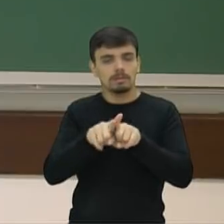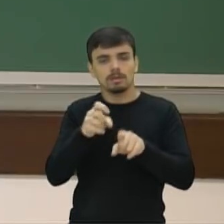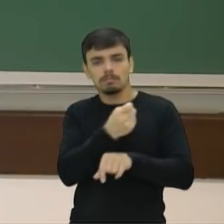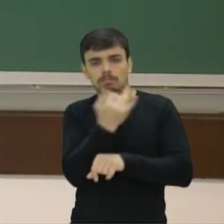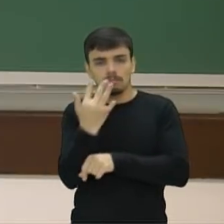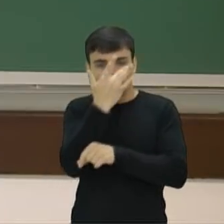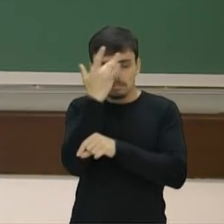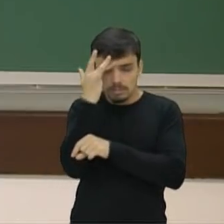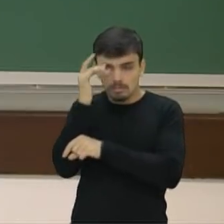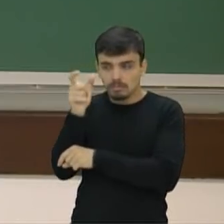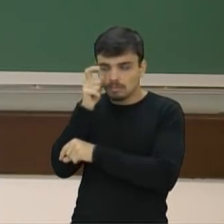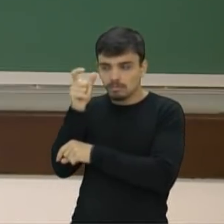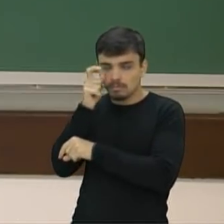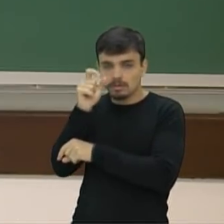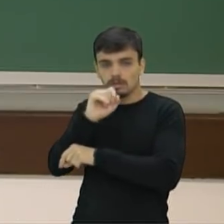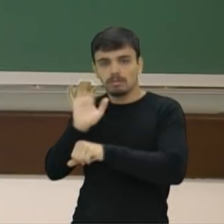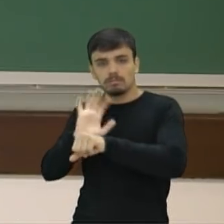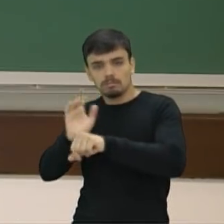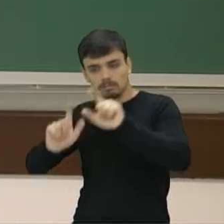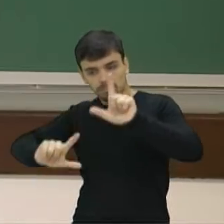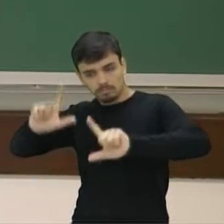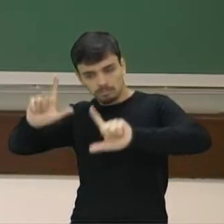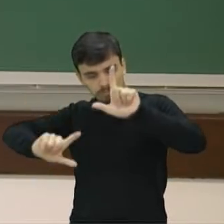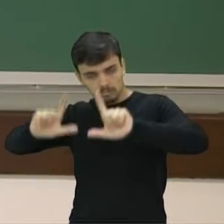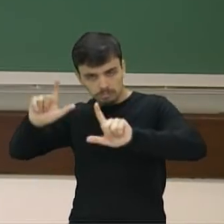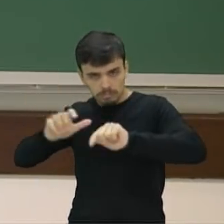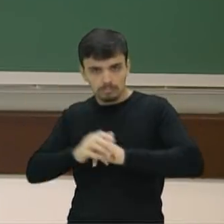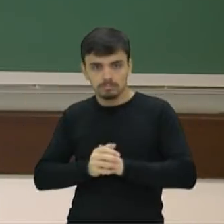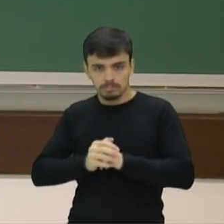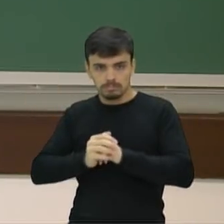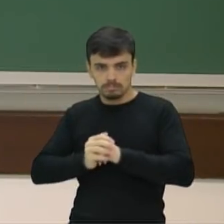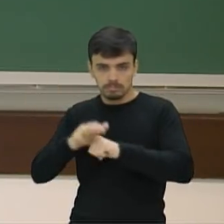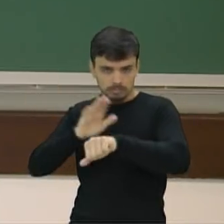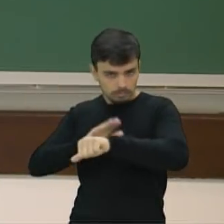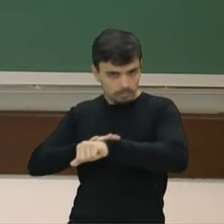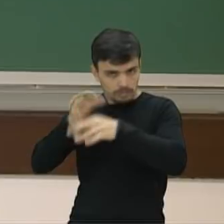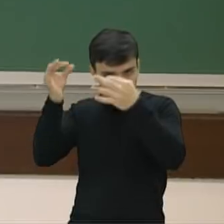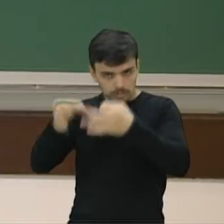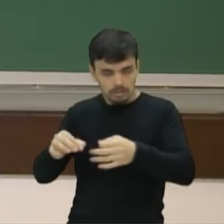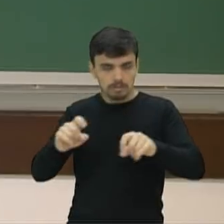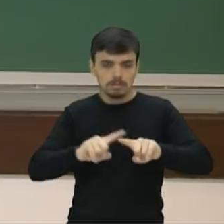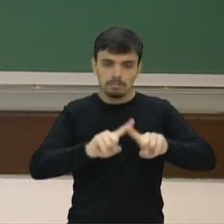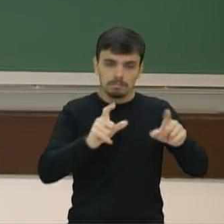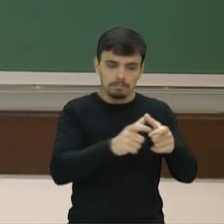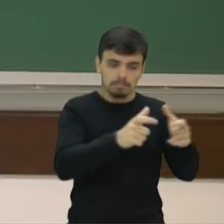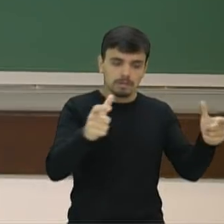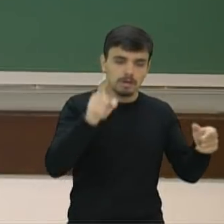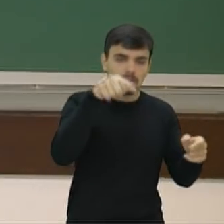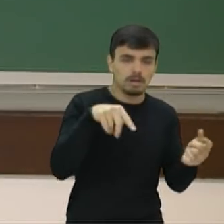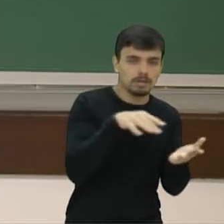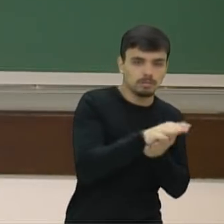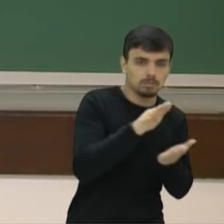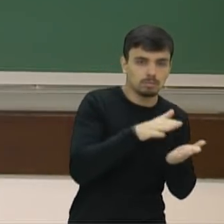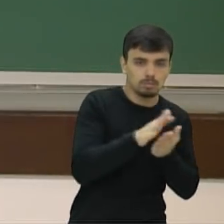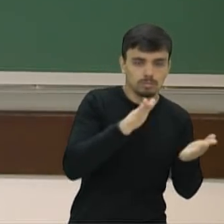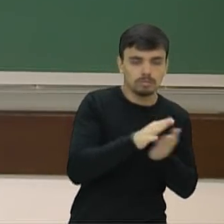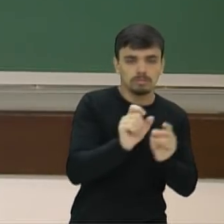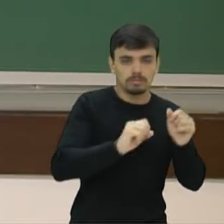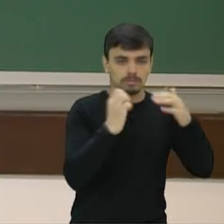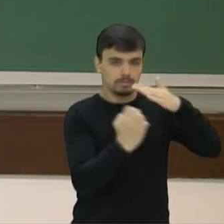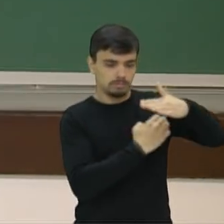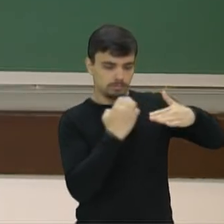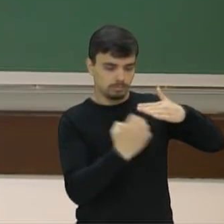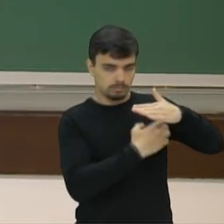quantidade de pessoas que vão estar assistindo aquele programa, naquele determinado horário, maior será o custo que a empresa terá